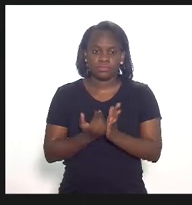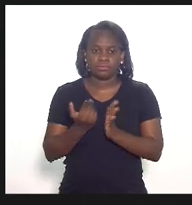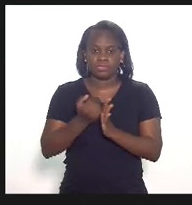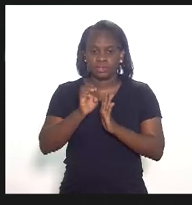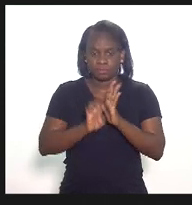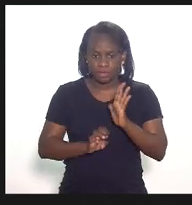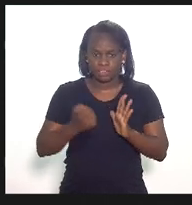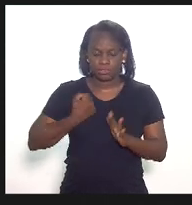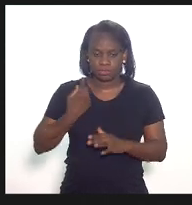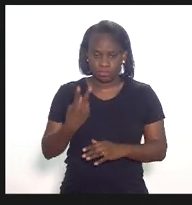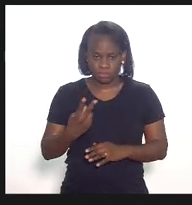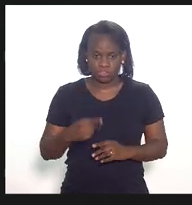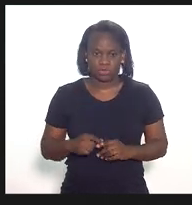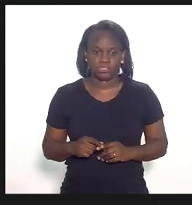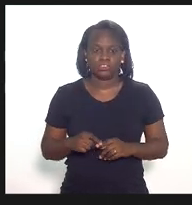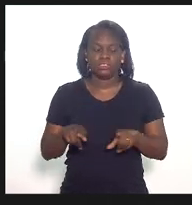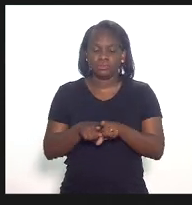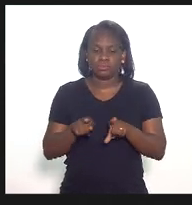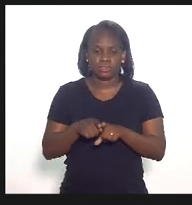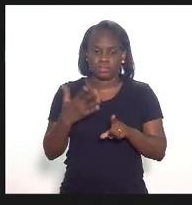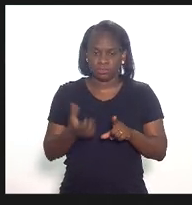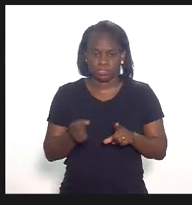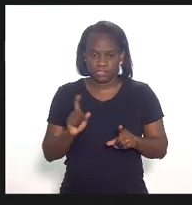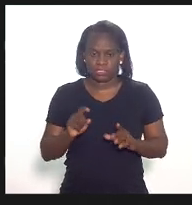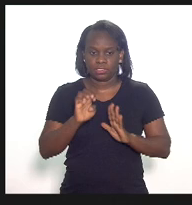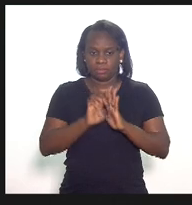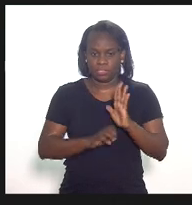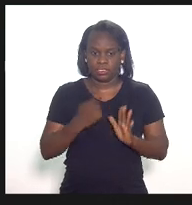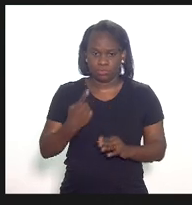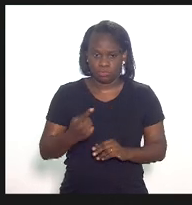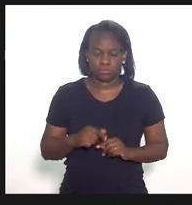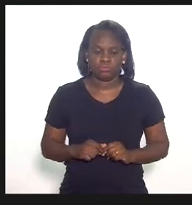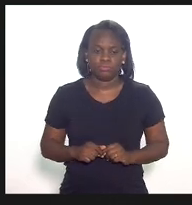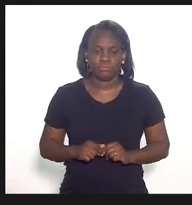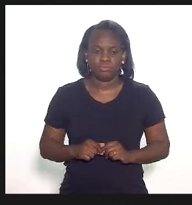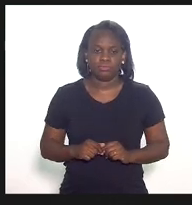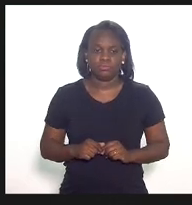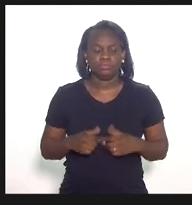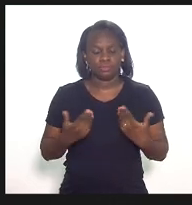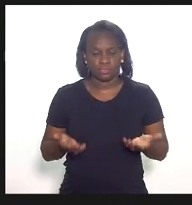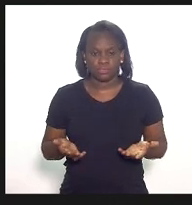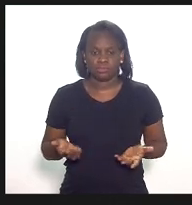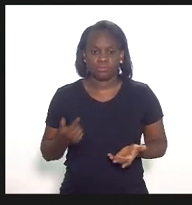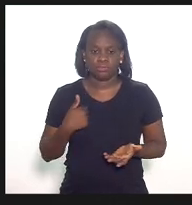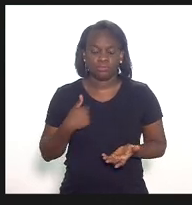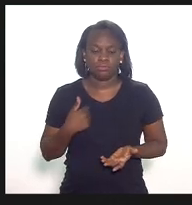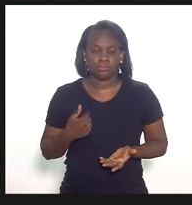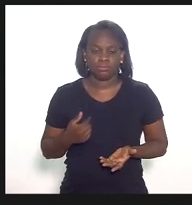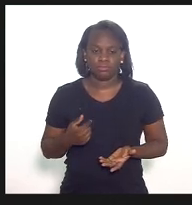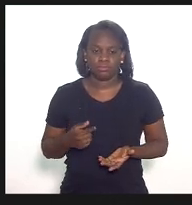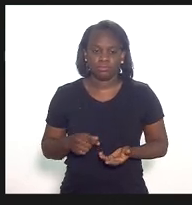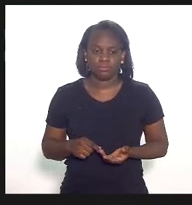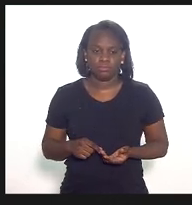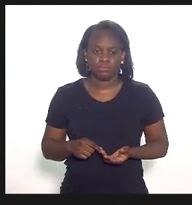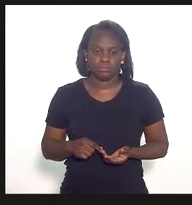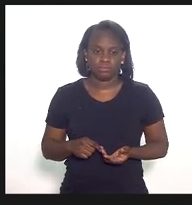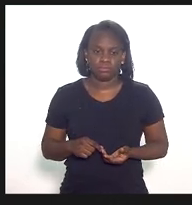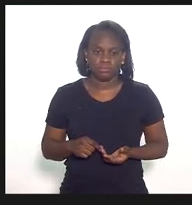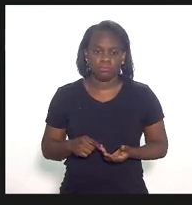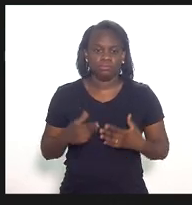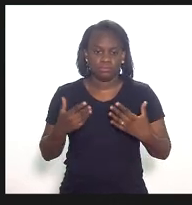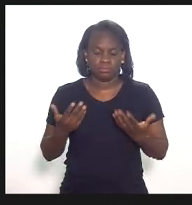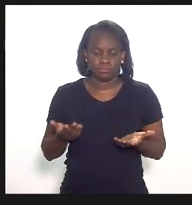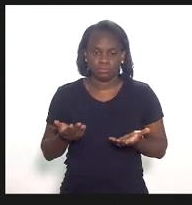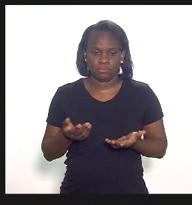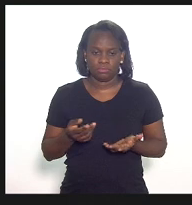emenda 2 e contrário à emenda 1. Ou seja, eu acato